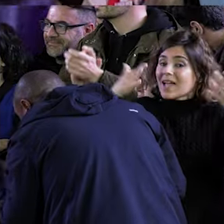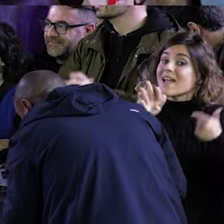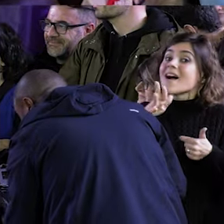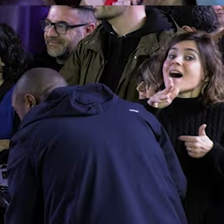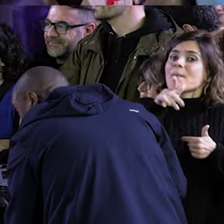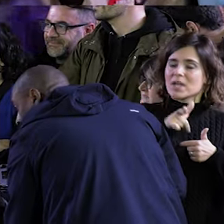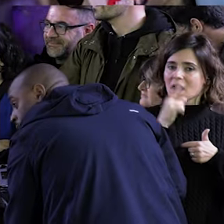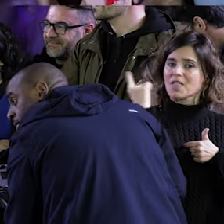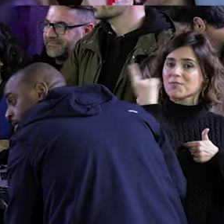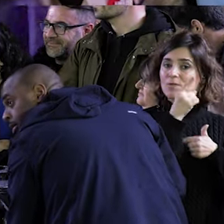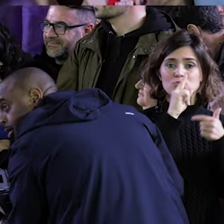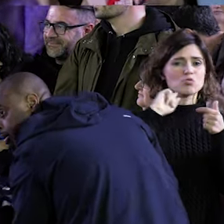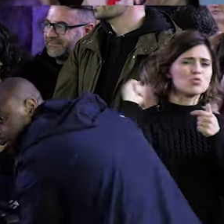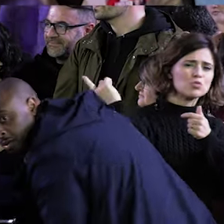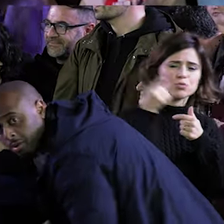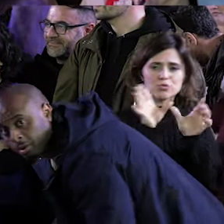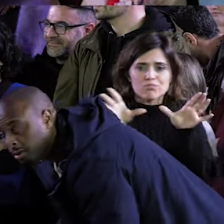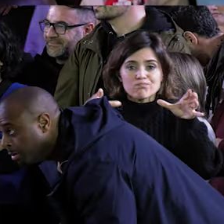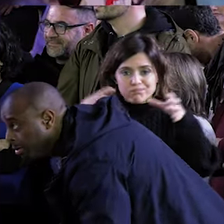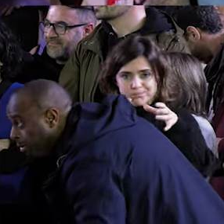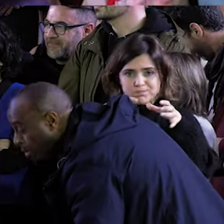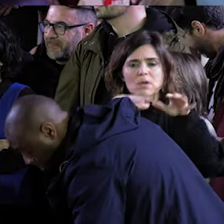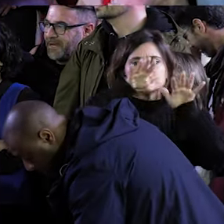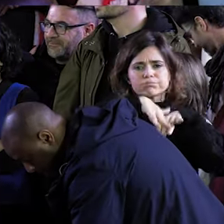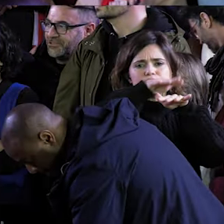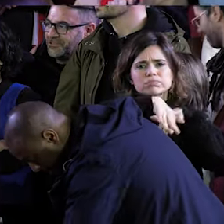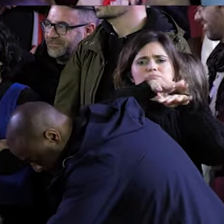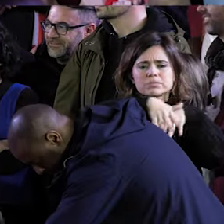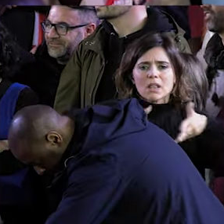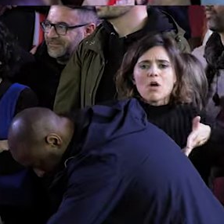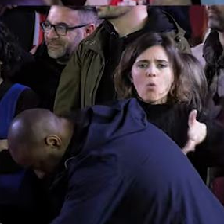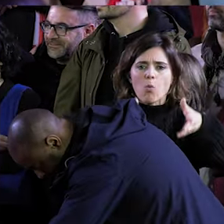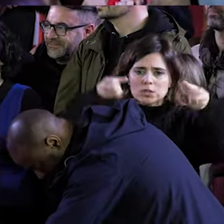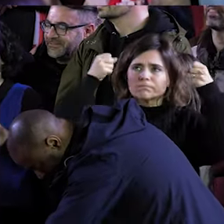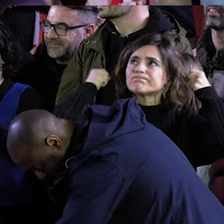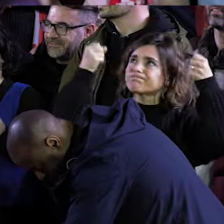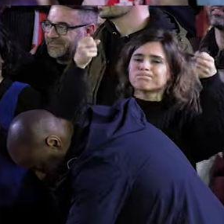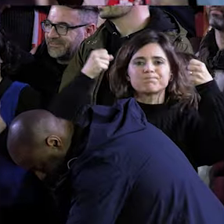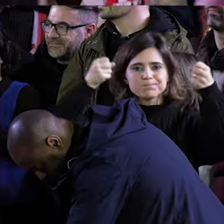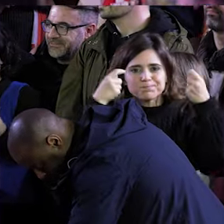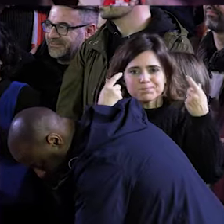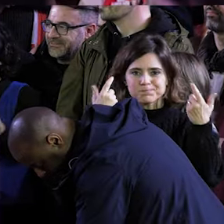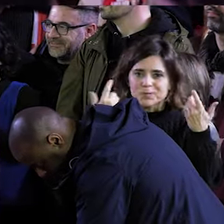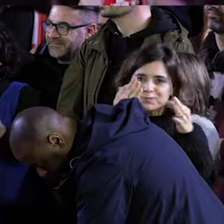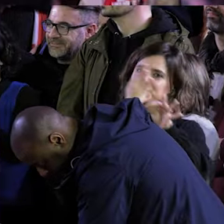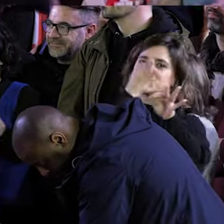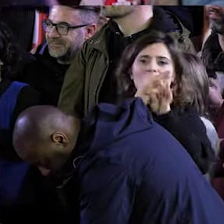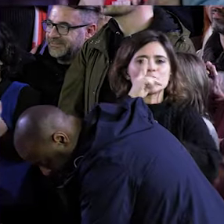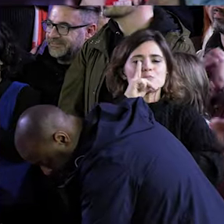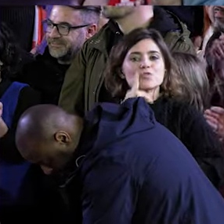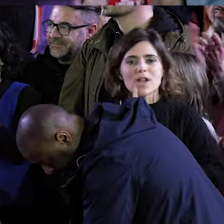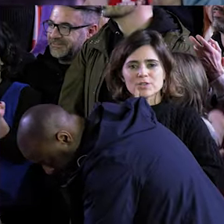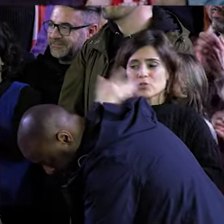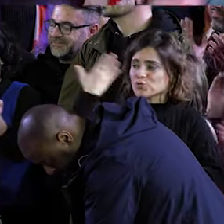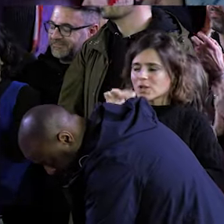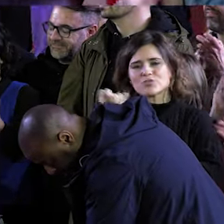e devemos todas e todos encher as ruas, celebrar as mulheres, os seus direitos, celebremos as